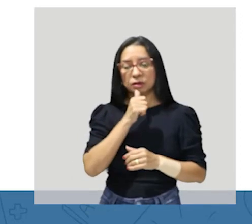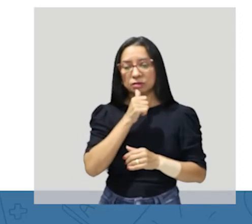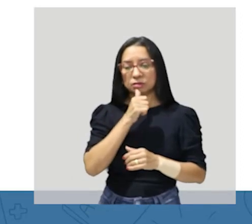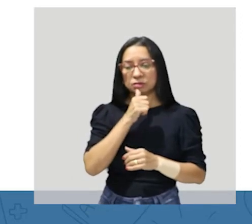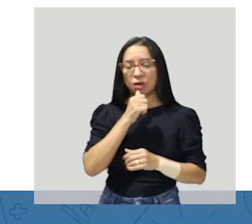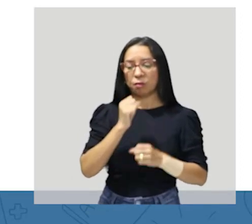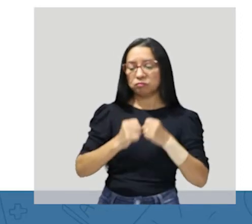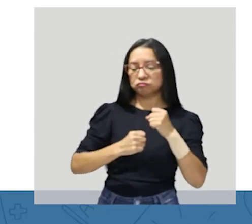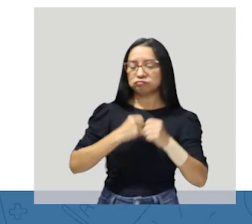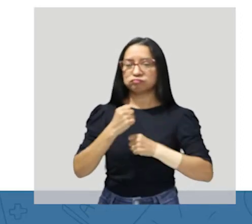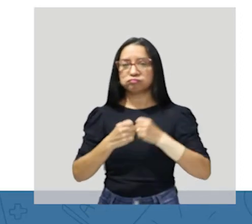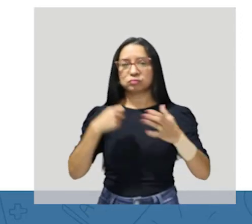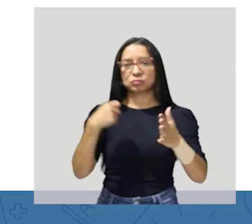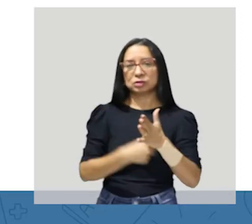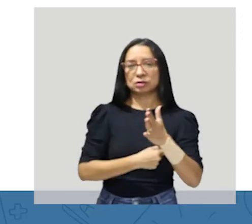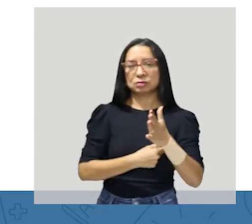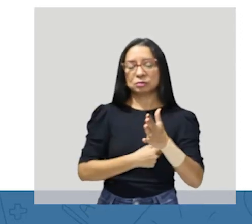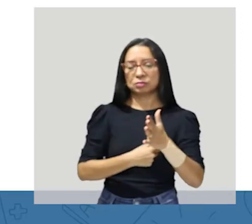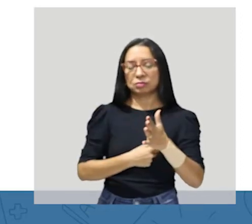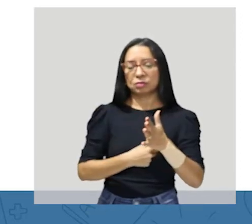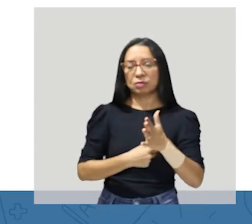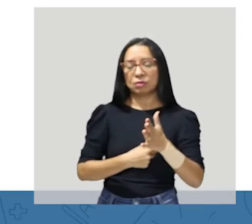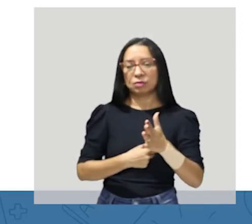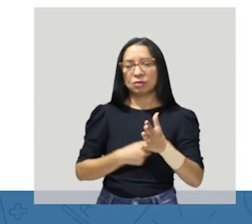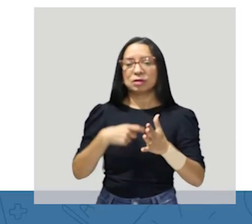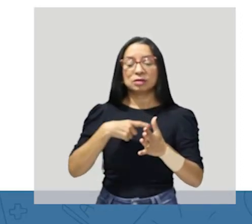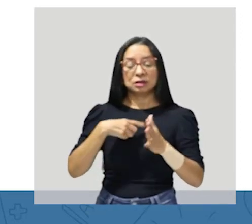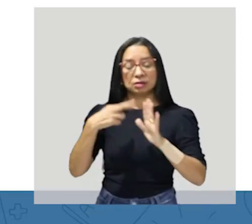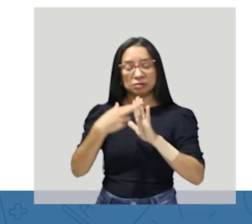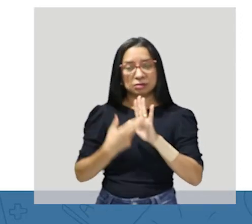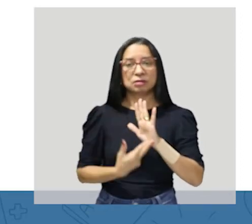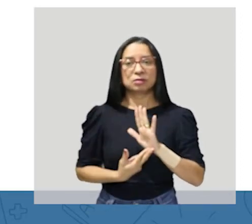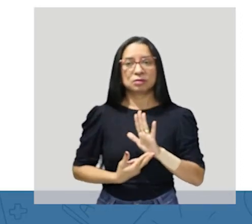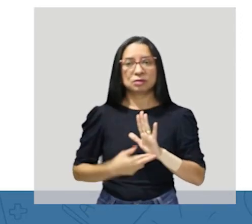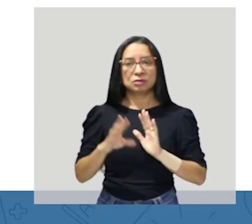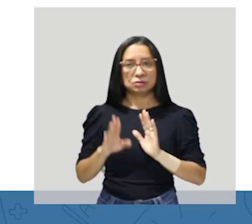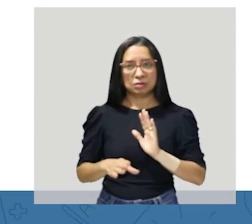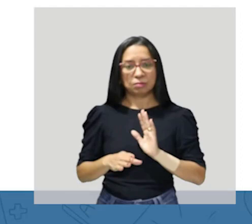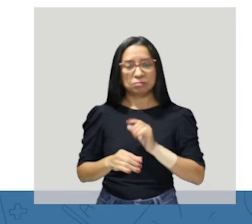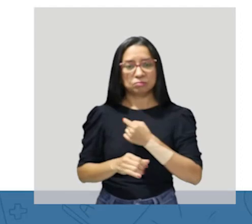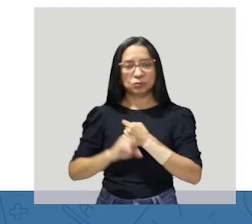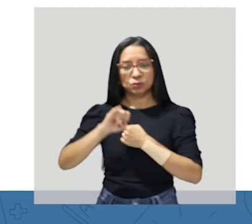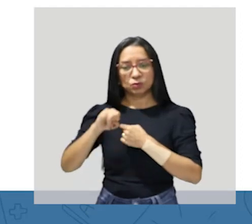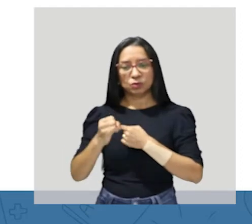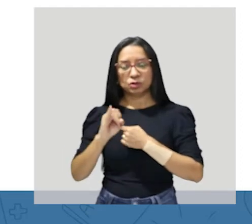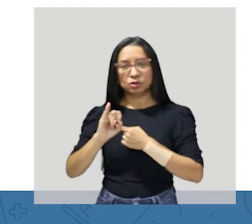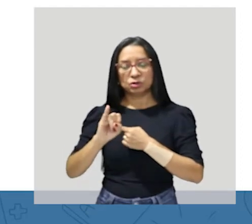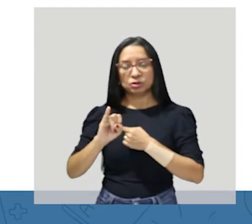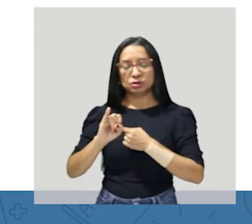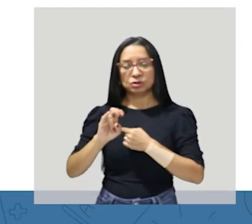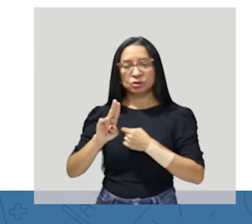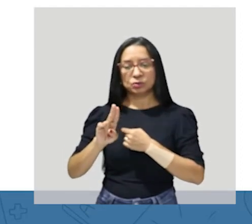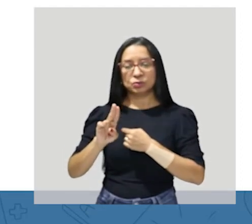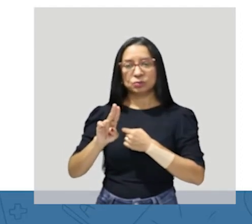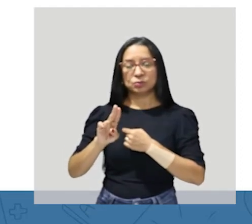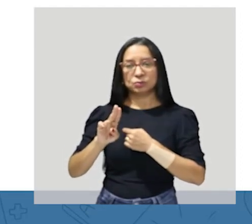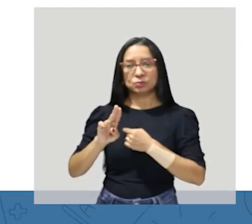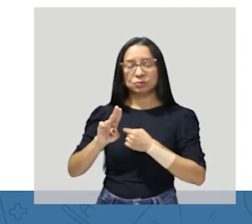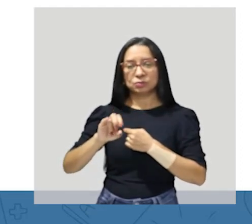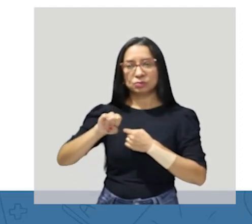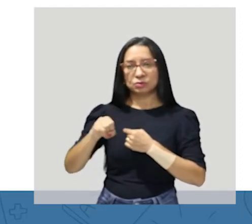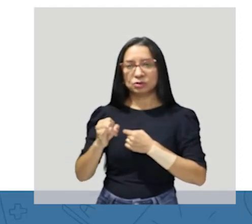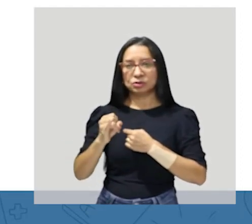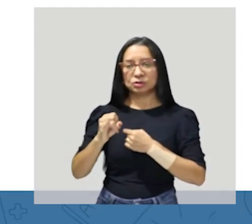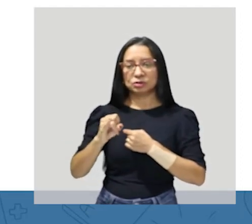lutando, tem um combate direto. Existem as regras, né? Já do jiu-jitsu. Elas têm que cumprir essas regras.